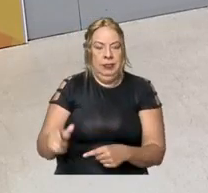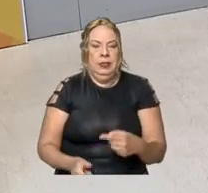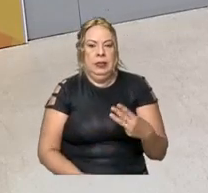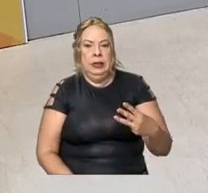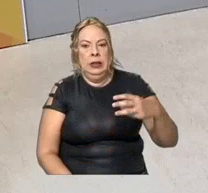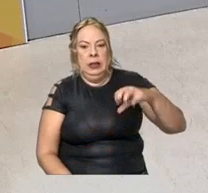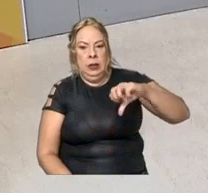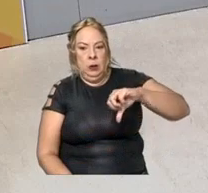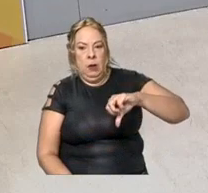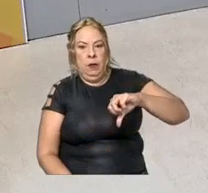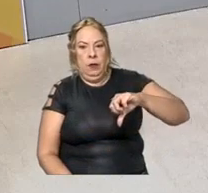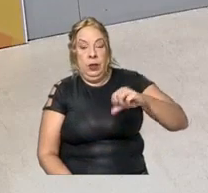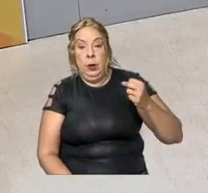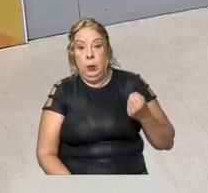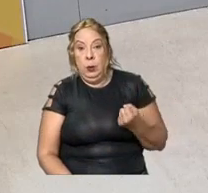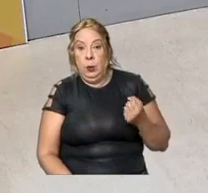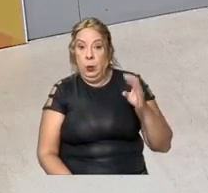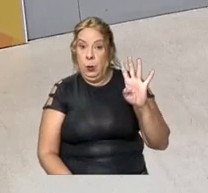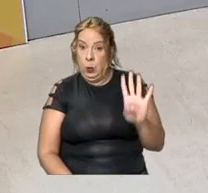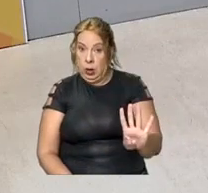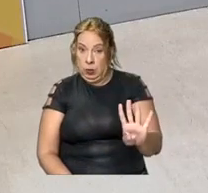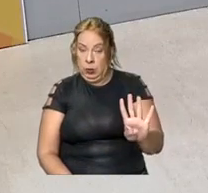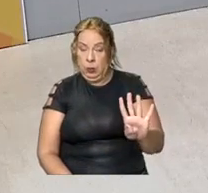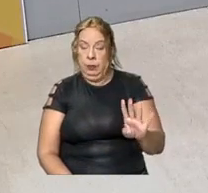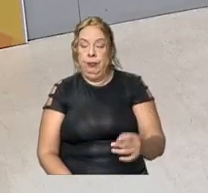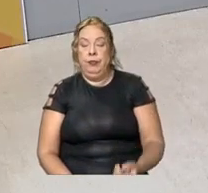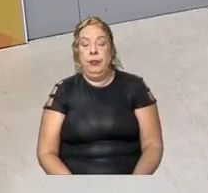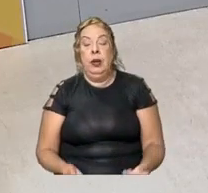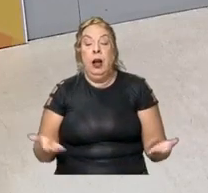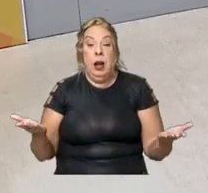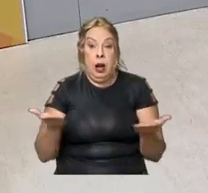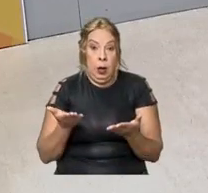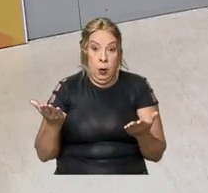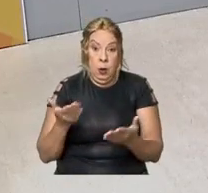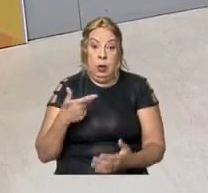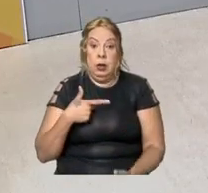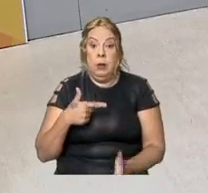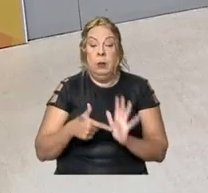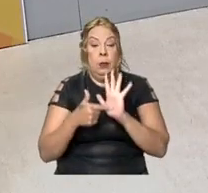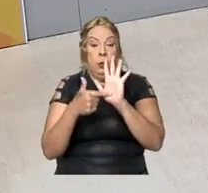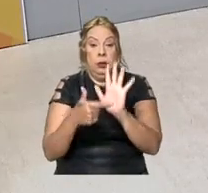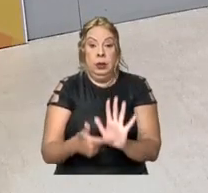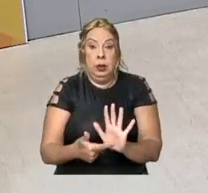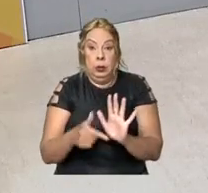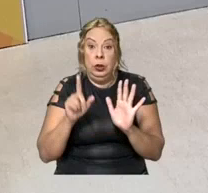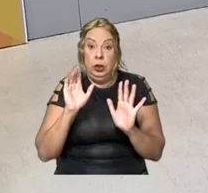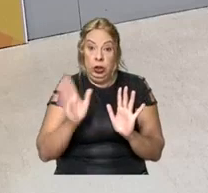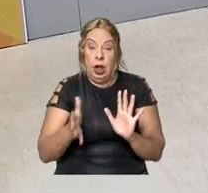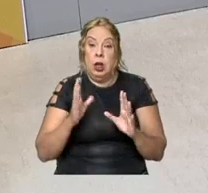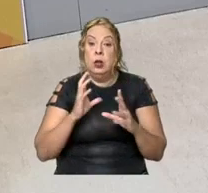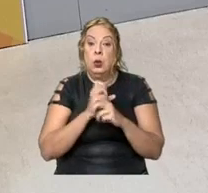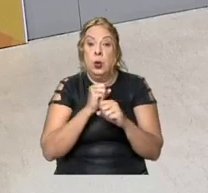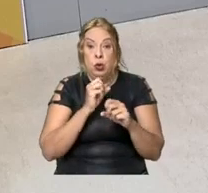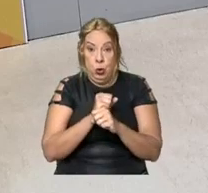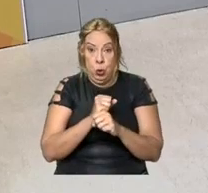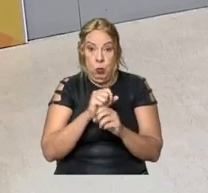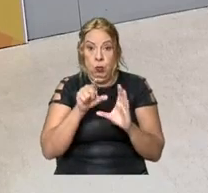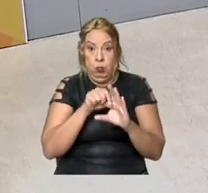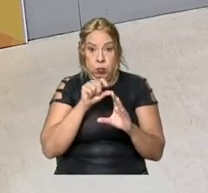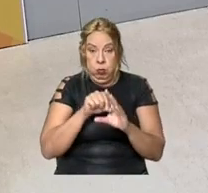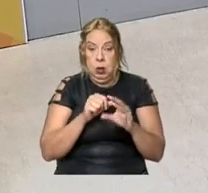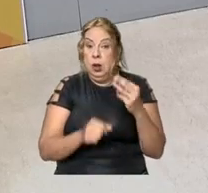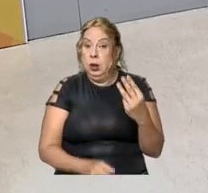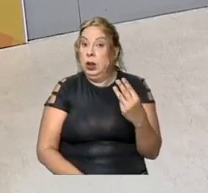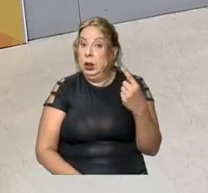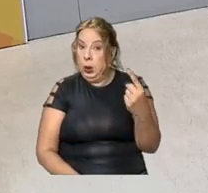número 4. Alô, alô, Jaque, número 4, última bolinha chamada por você, coloca já um título aí com possibilidades de levar a